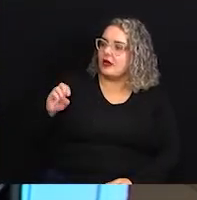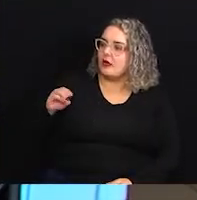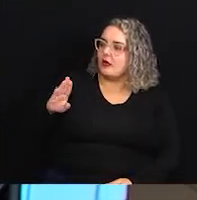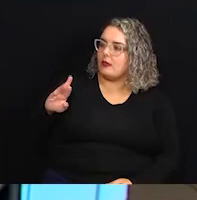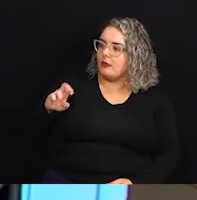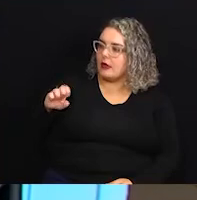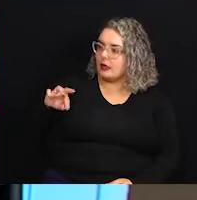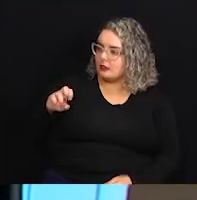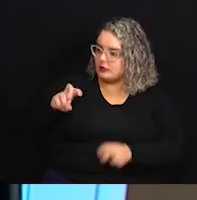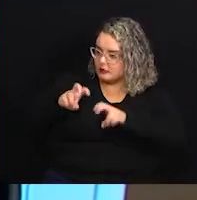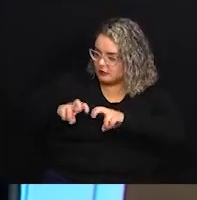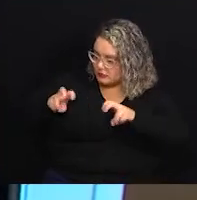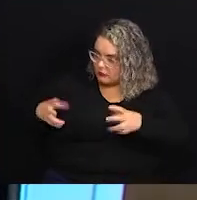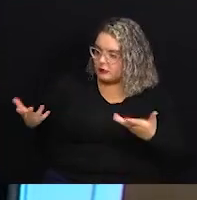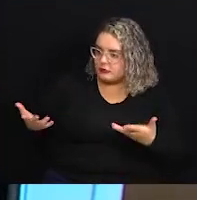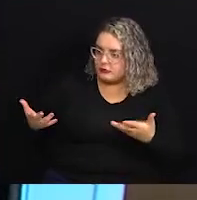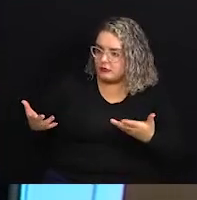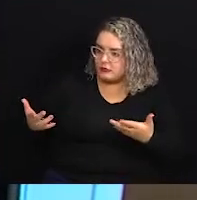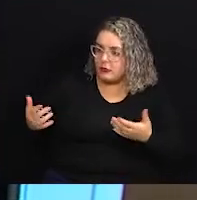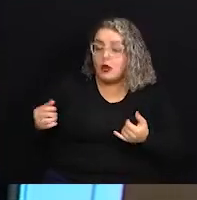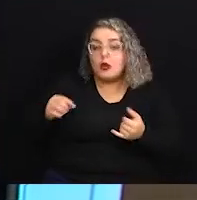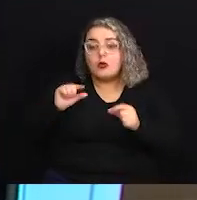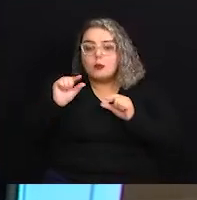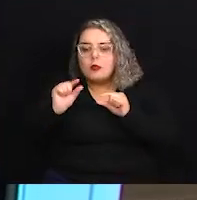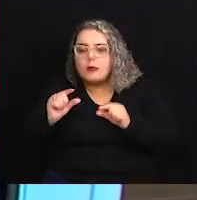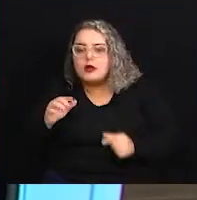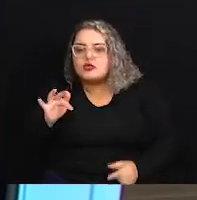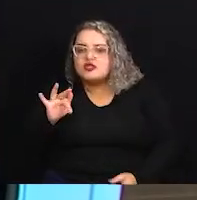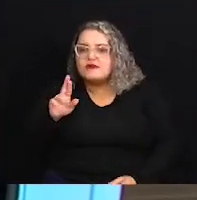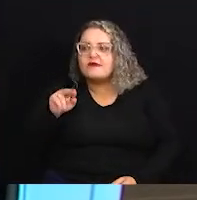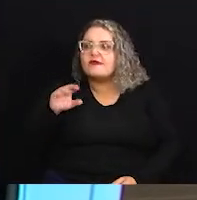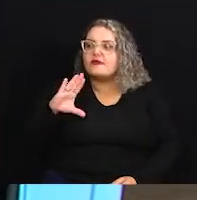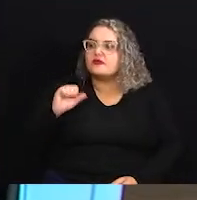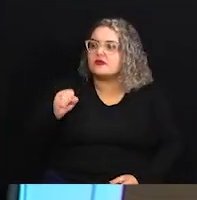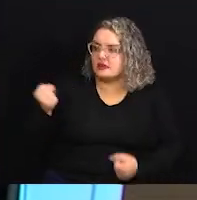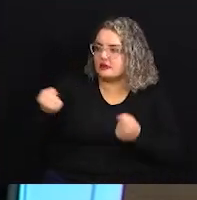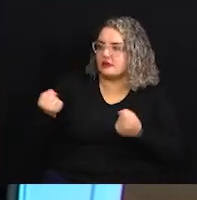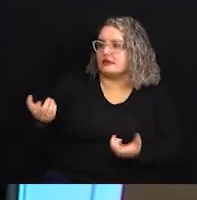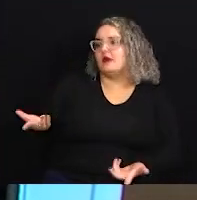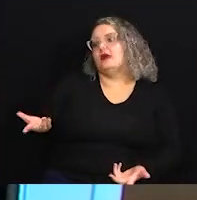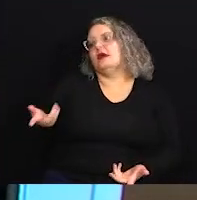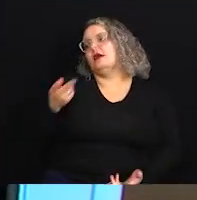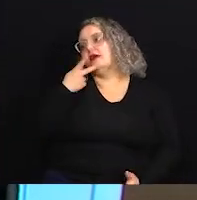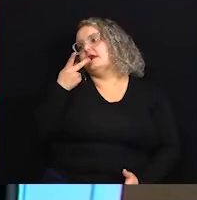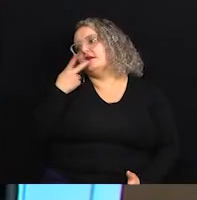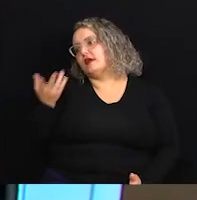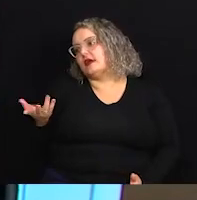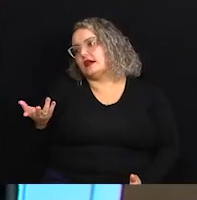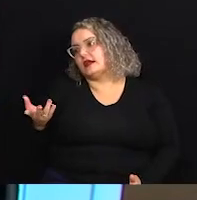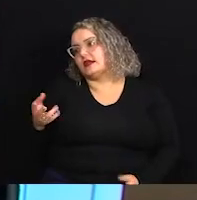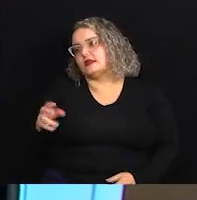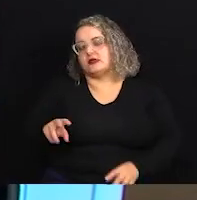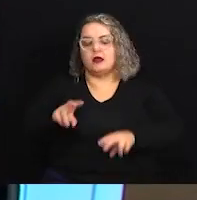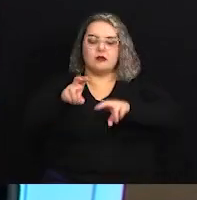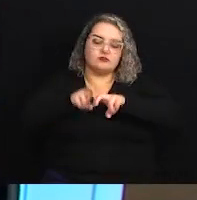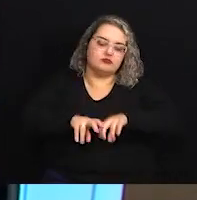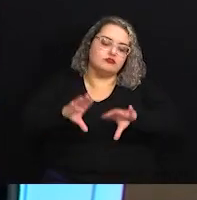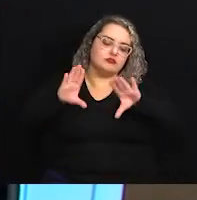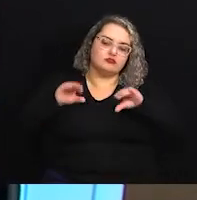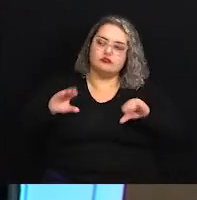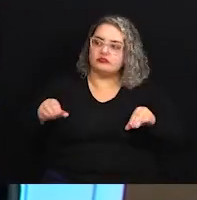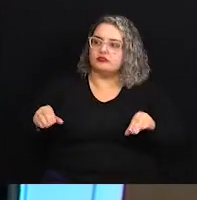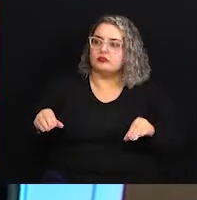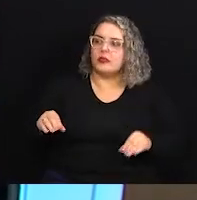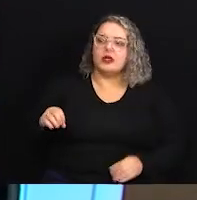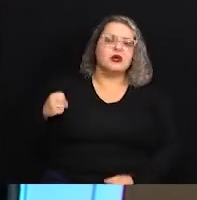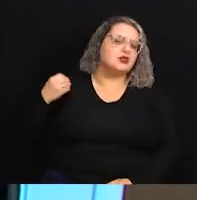sentado aqui num pedaço de fusca, é isso? Eu falo para as pessoas que esse sofá já